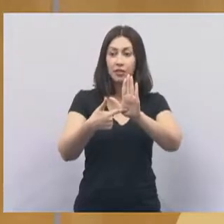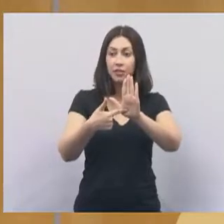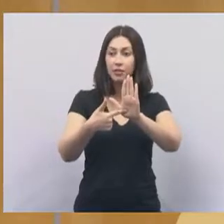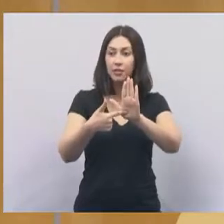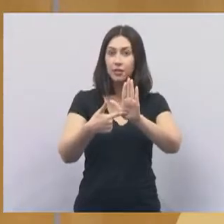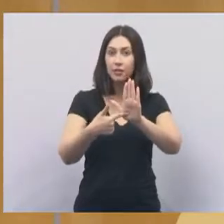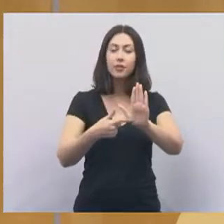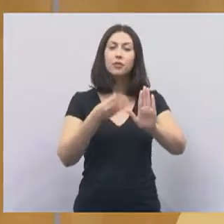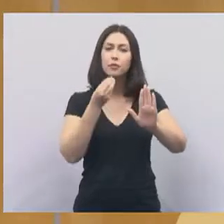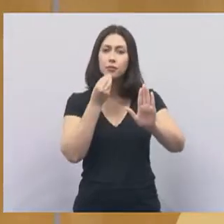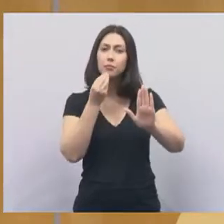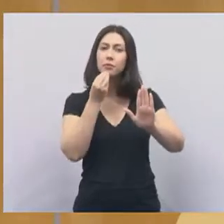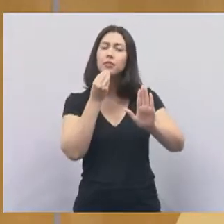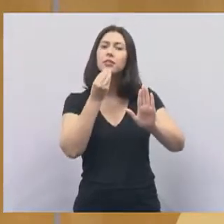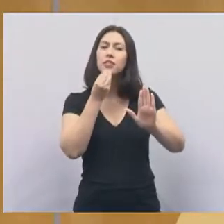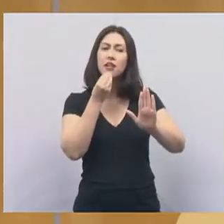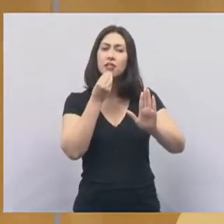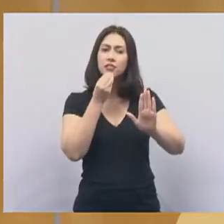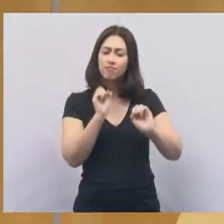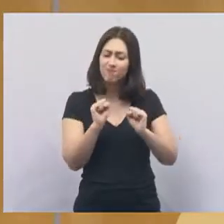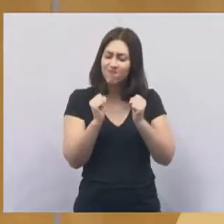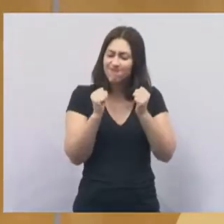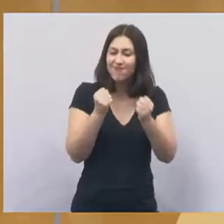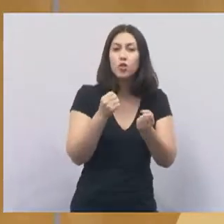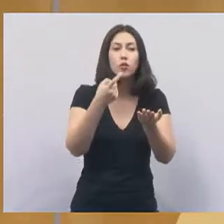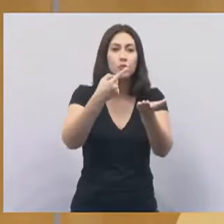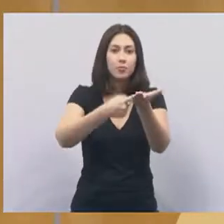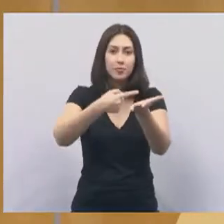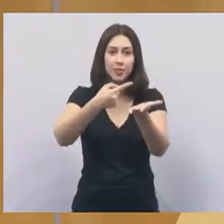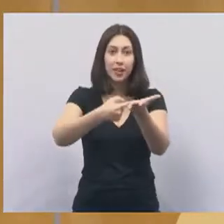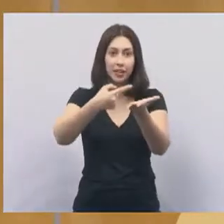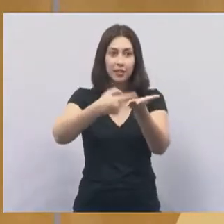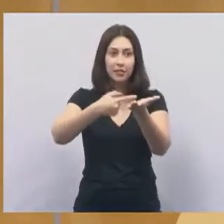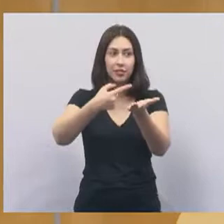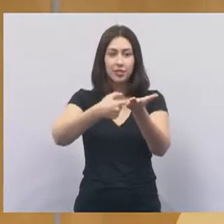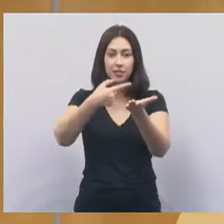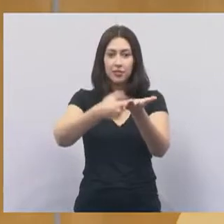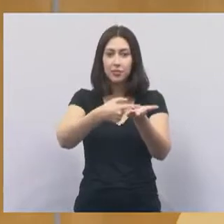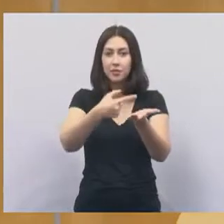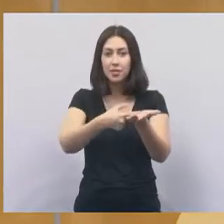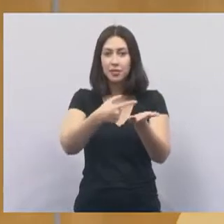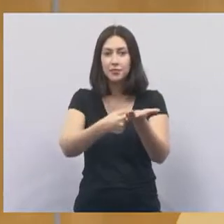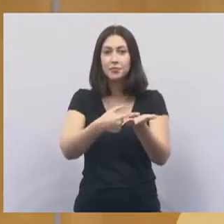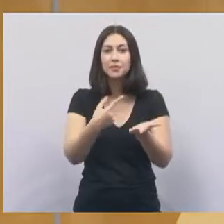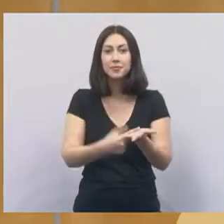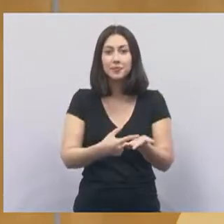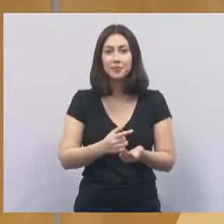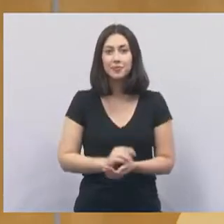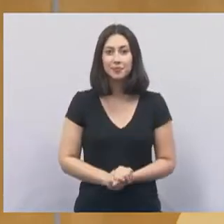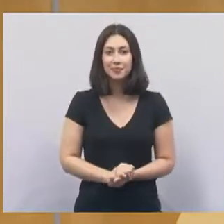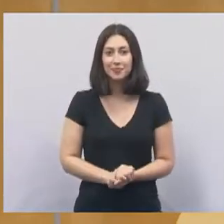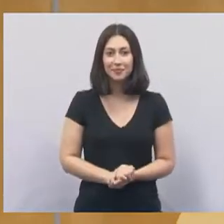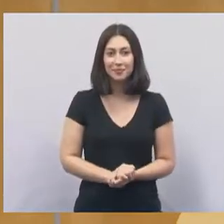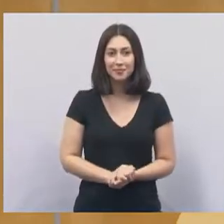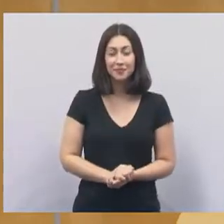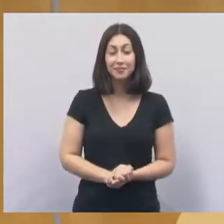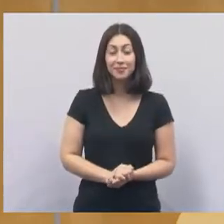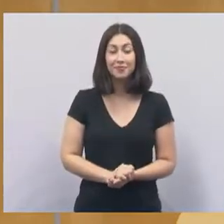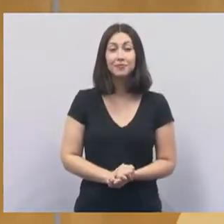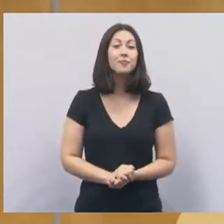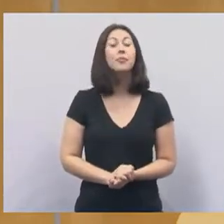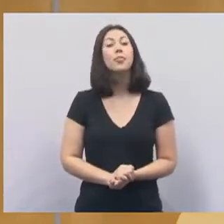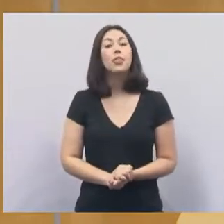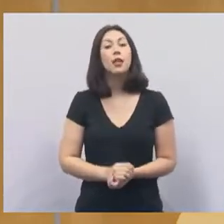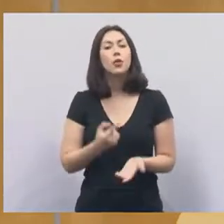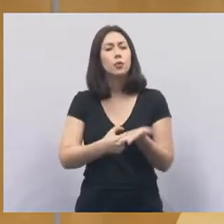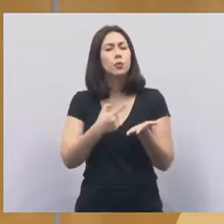oportunidade para reforçar o compromisso do Parlamento com a contenção